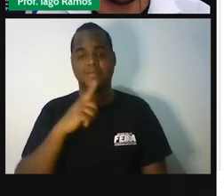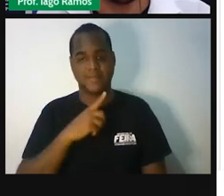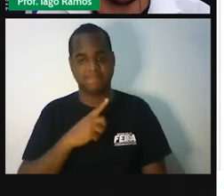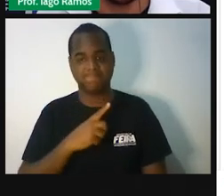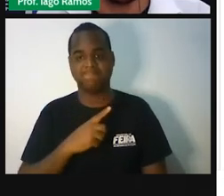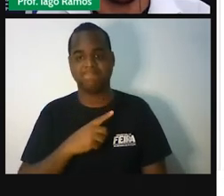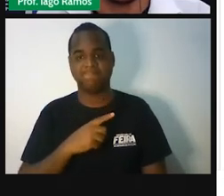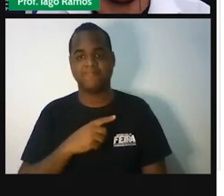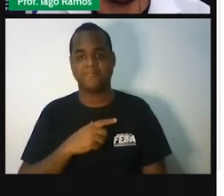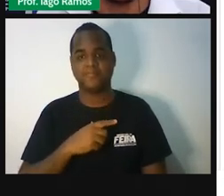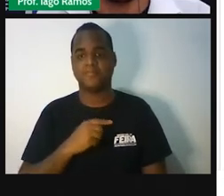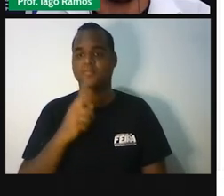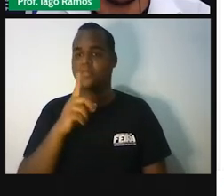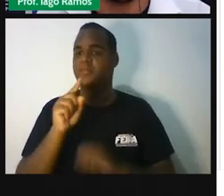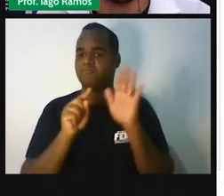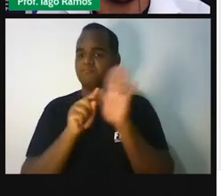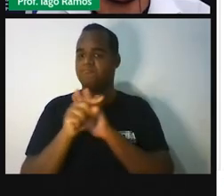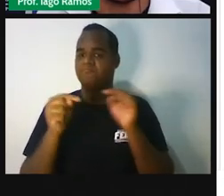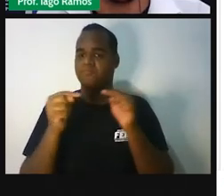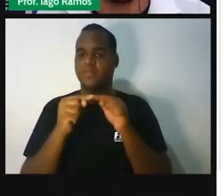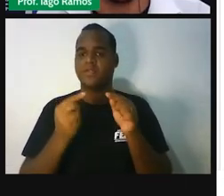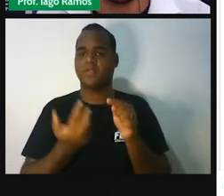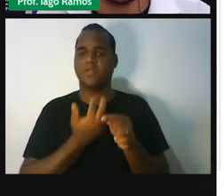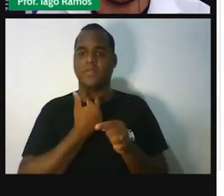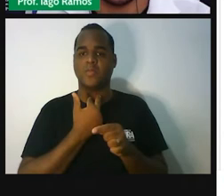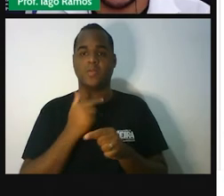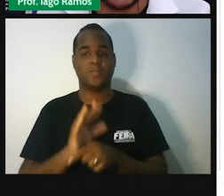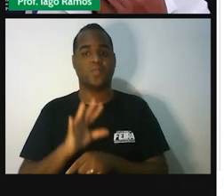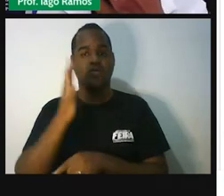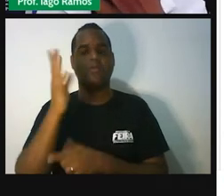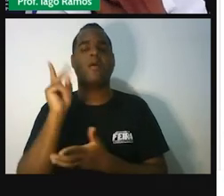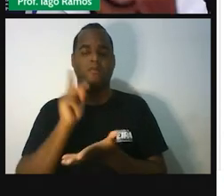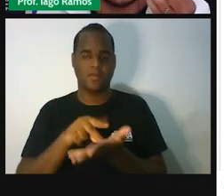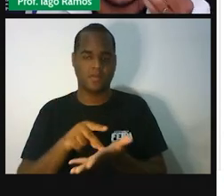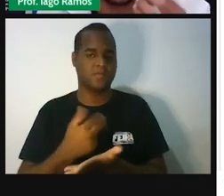Então, para essa pergunta, não vai poder acontecer isso.